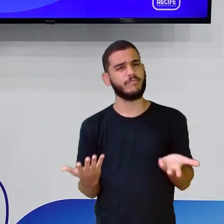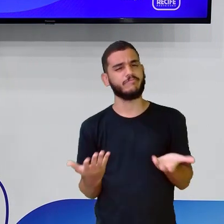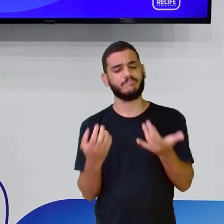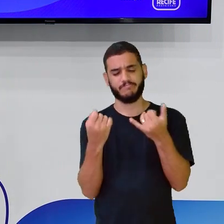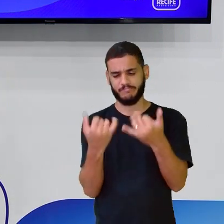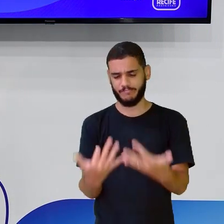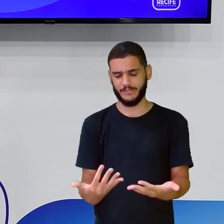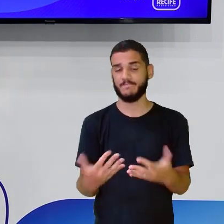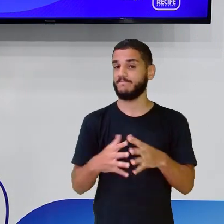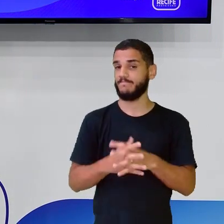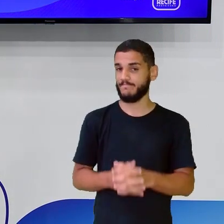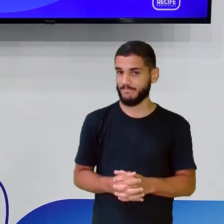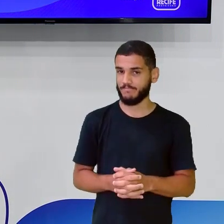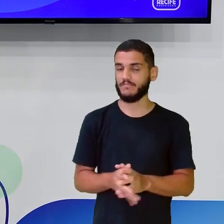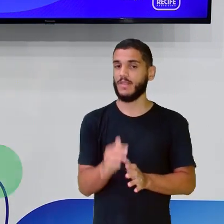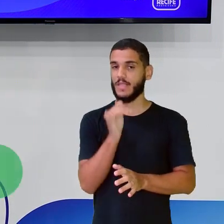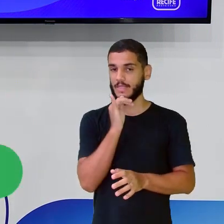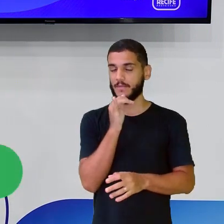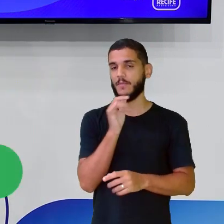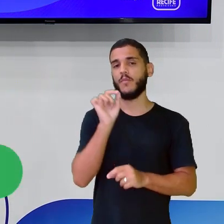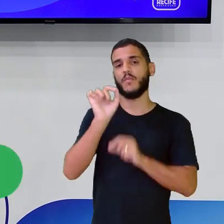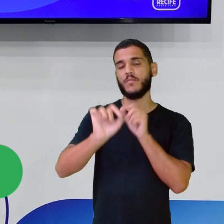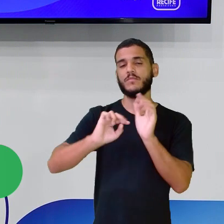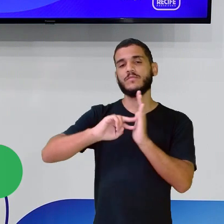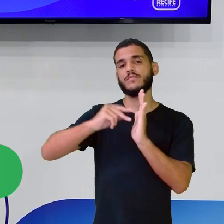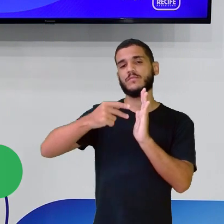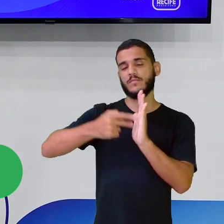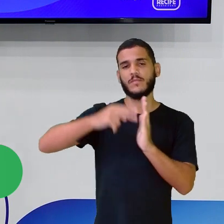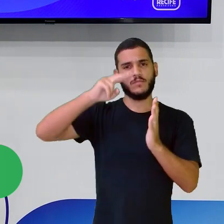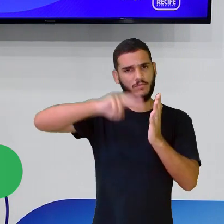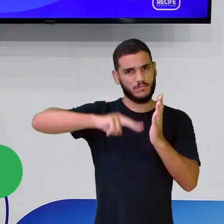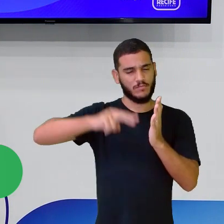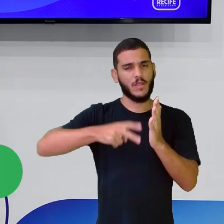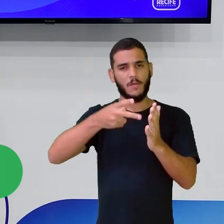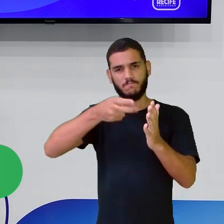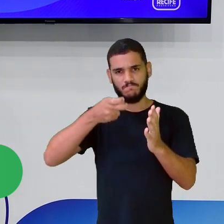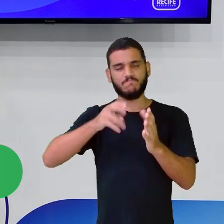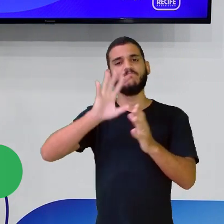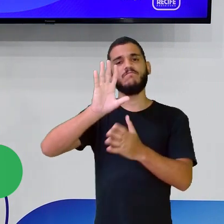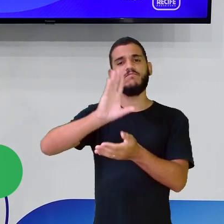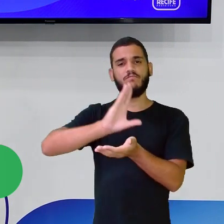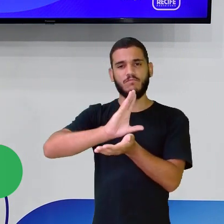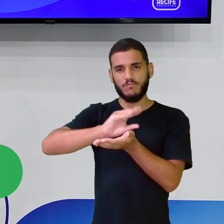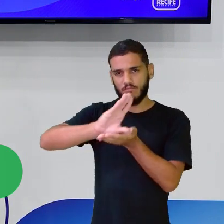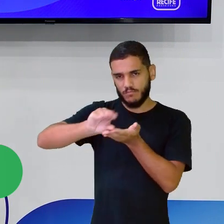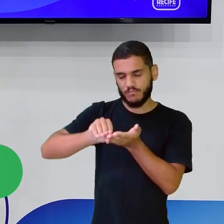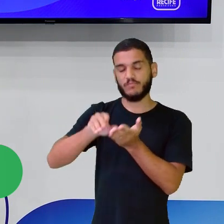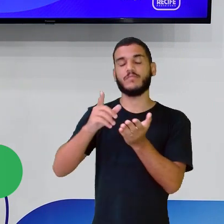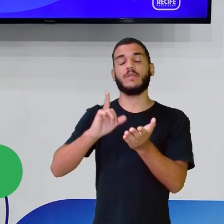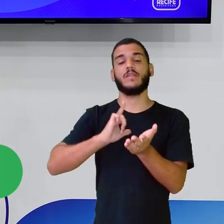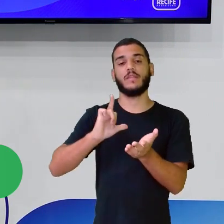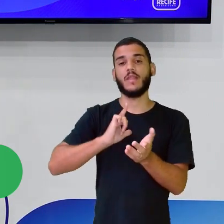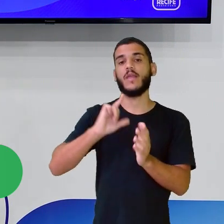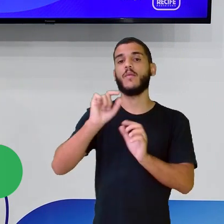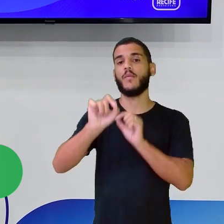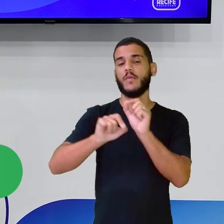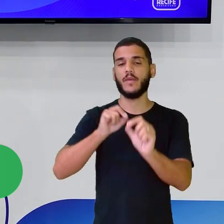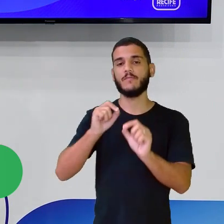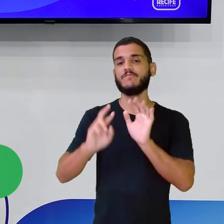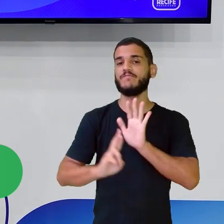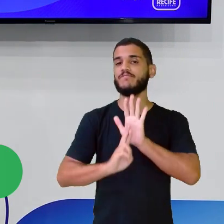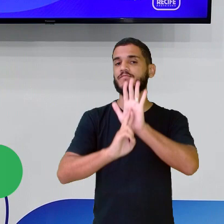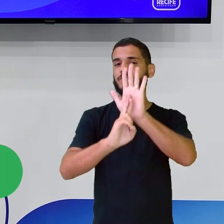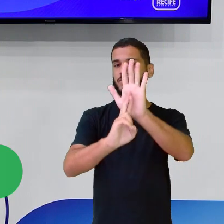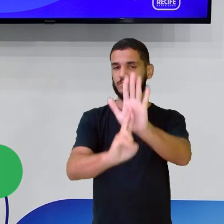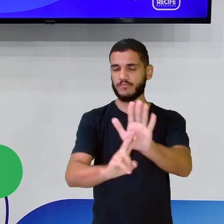professora? Por exemplo, o que é a leitura e a interpretação de dados? É quando eu tenho algumas